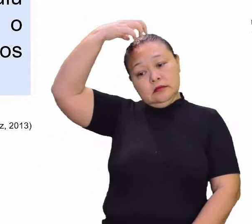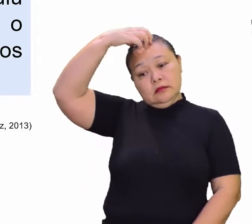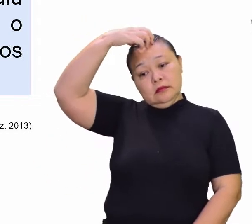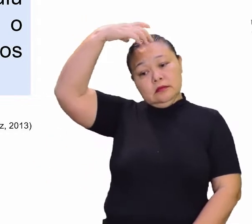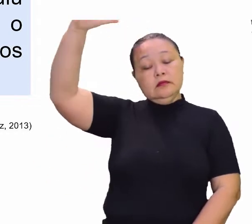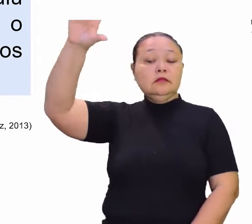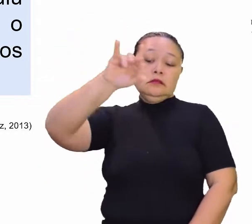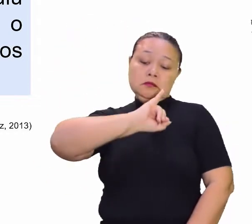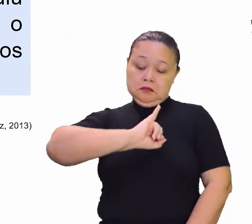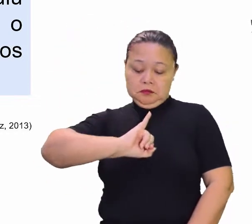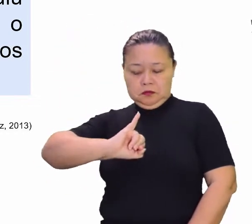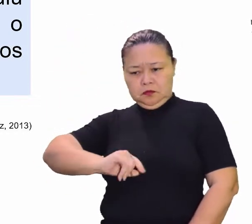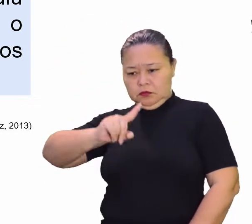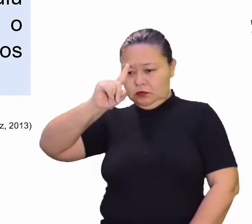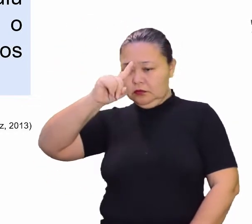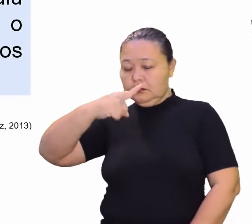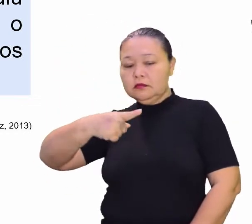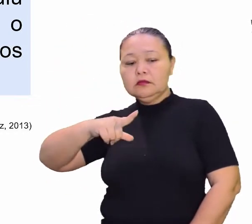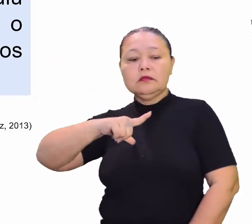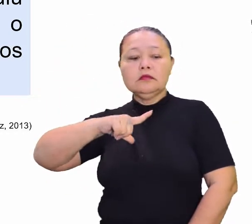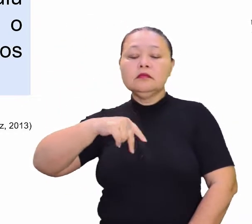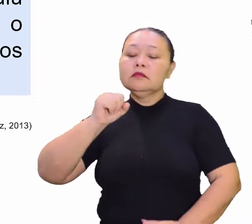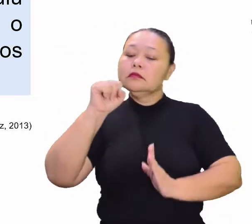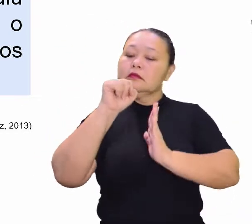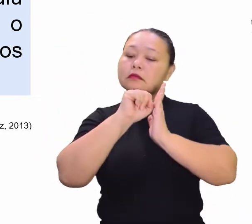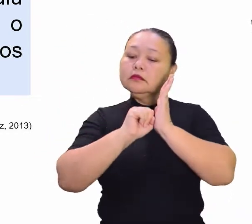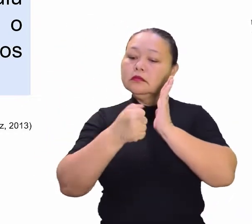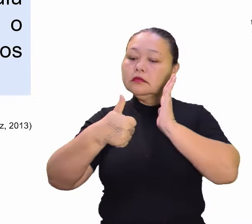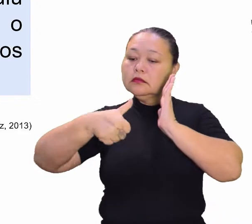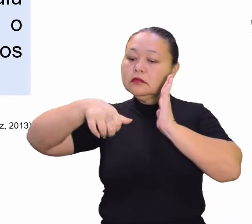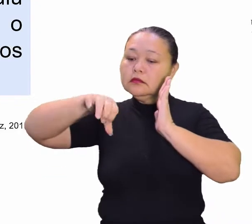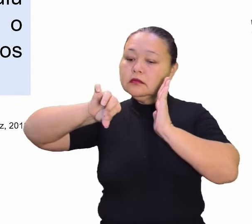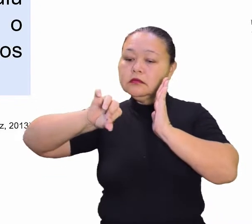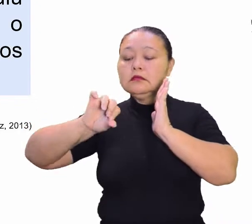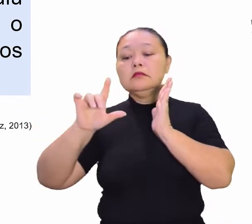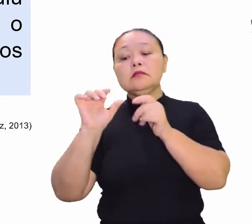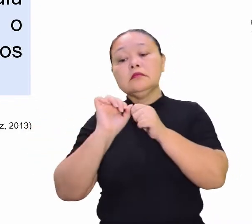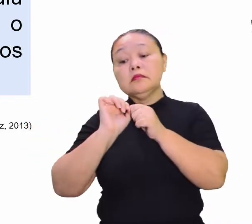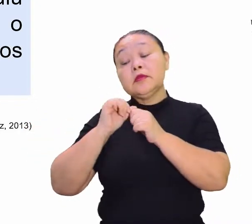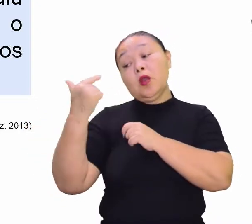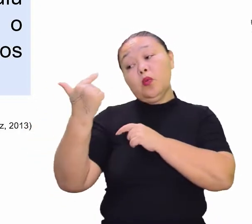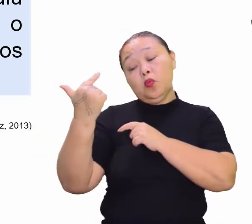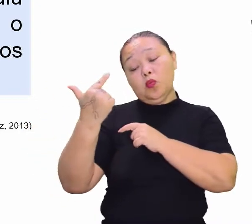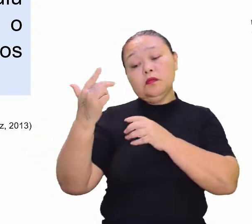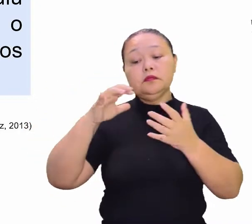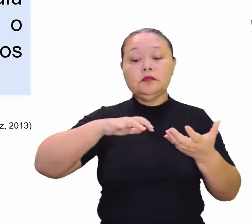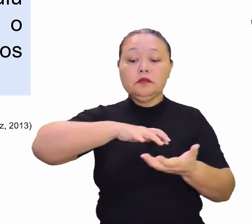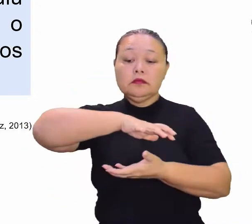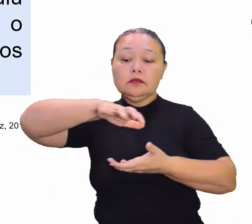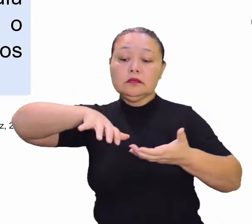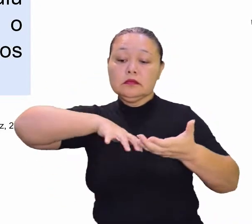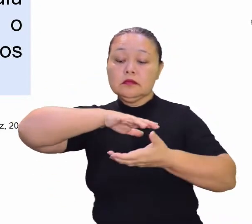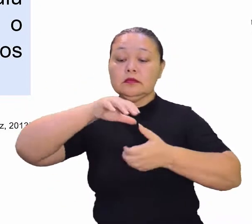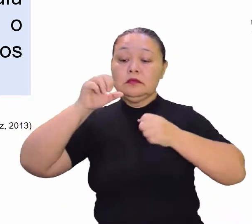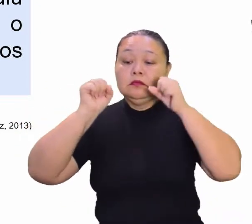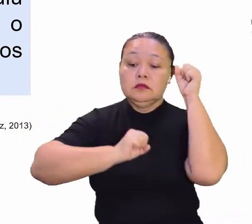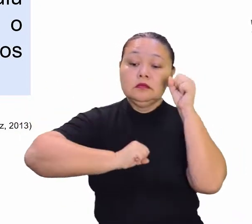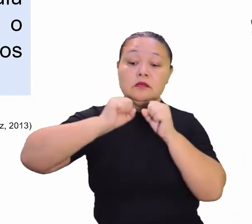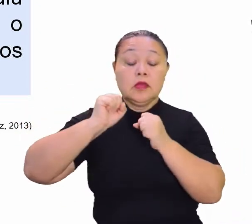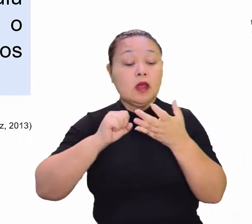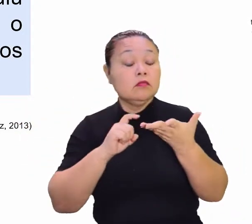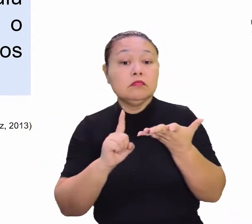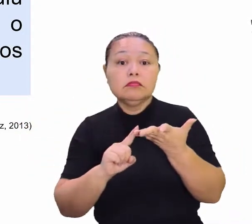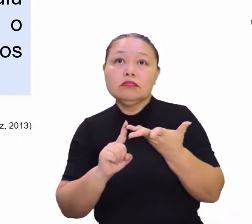XIX, porque aí, nesse momento, a gente já tem segunda fase da Revolução Industrial. Vários países passando por esse